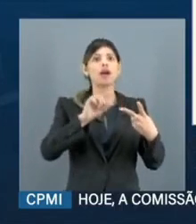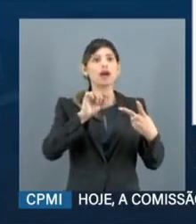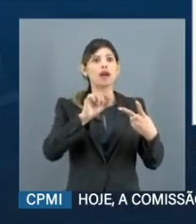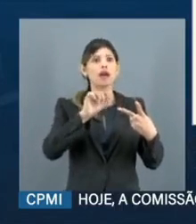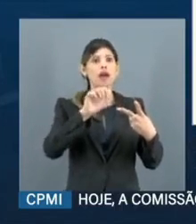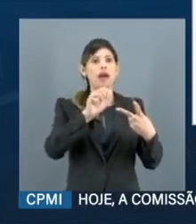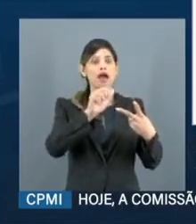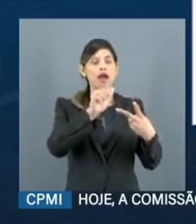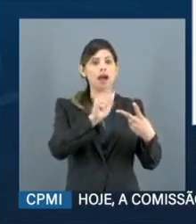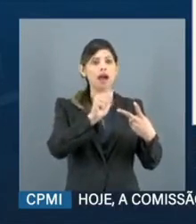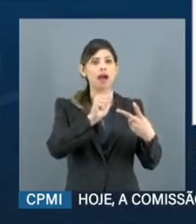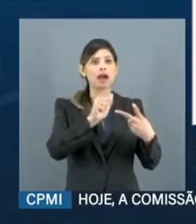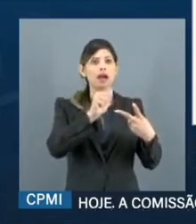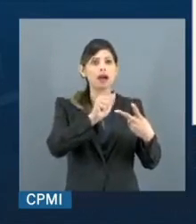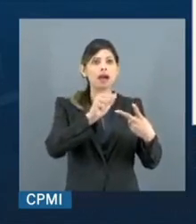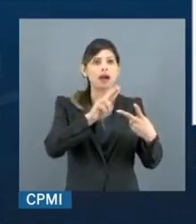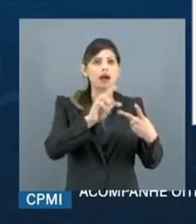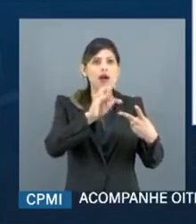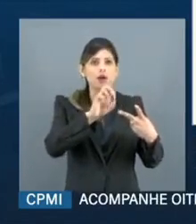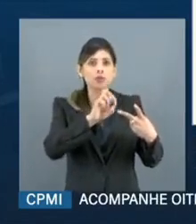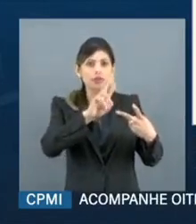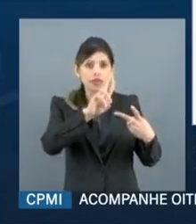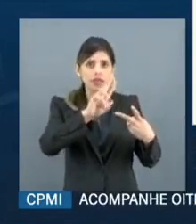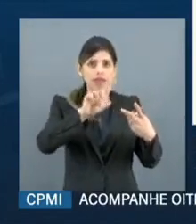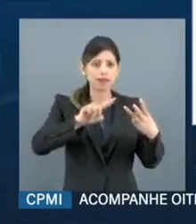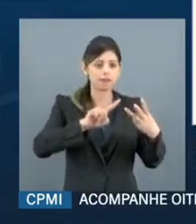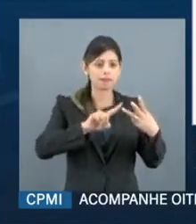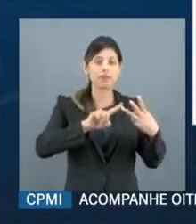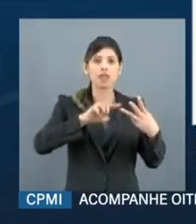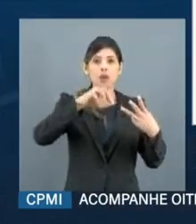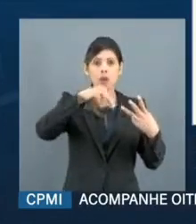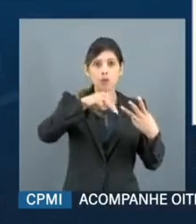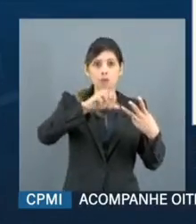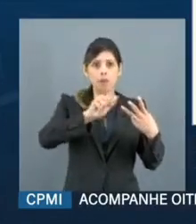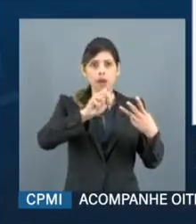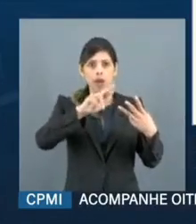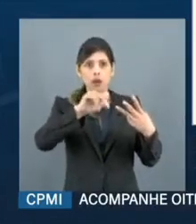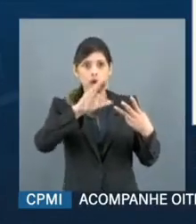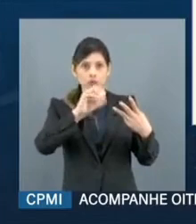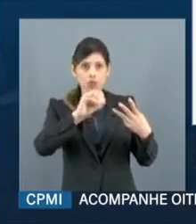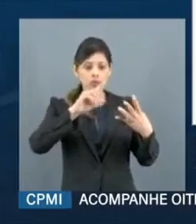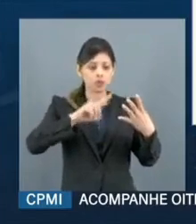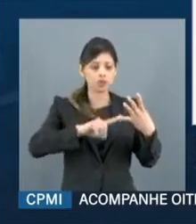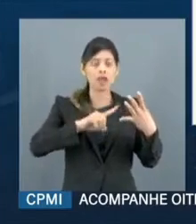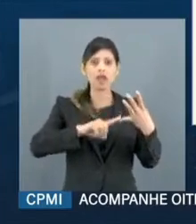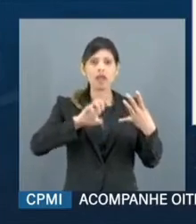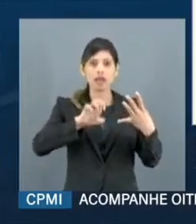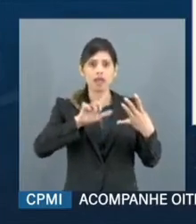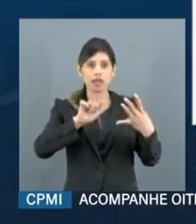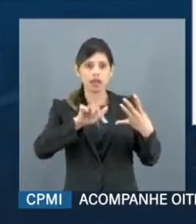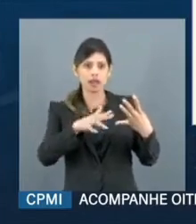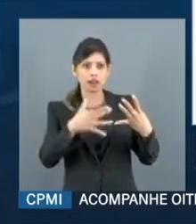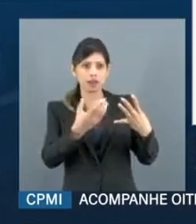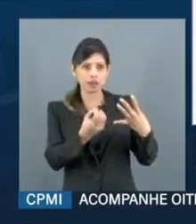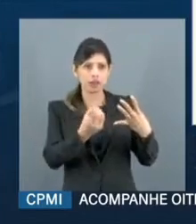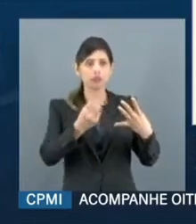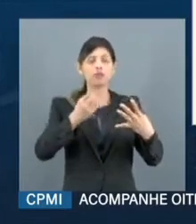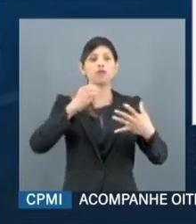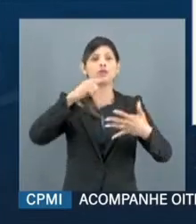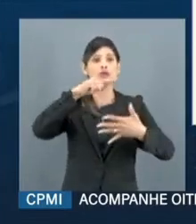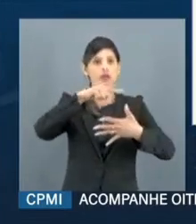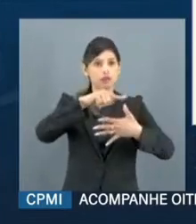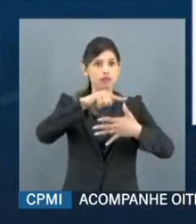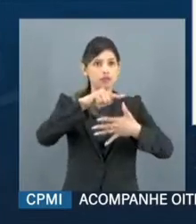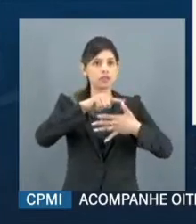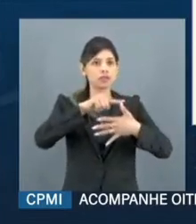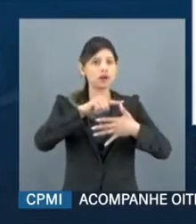Almir Garnier Santos, aquele que é golpista. Está lá o Mauro Cid. E o general Heleno, que disse que ele também não costumava ir nas reuniões